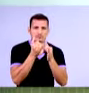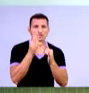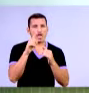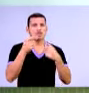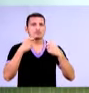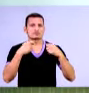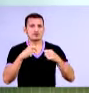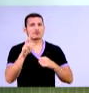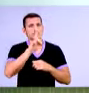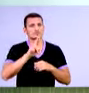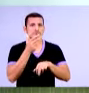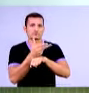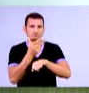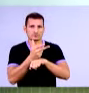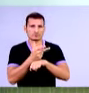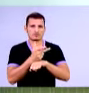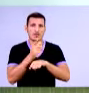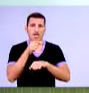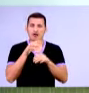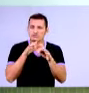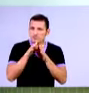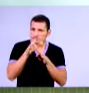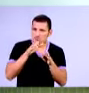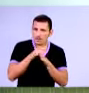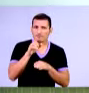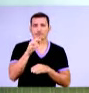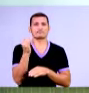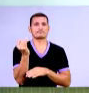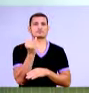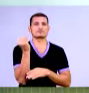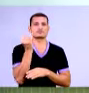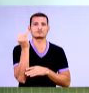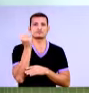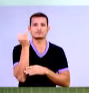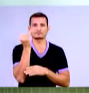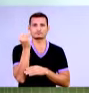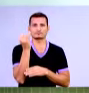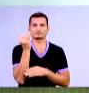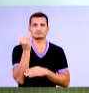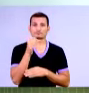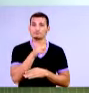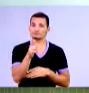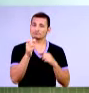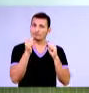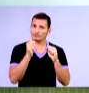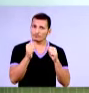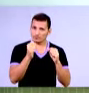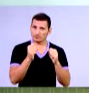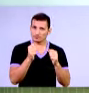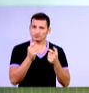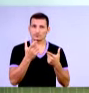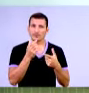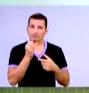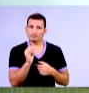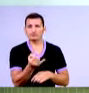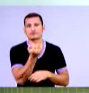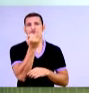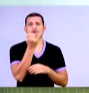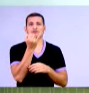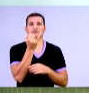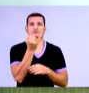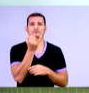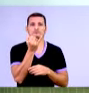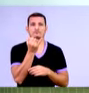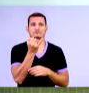multimídia. Ele é aconselhável, ele é importante, né? Você pode dispor deste recurso,